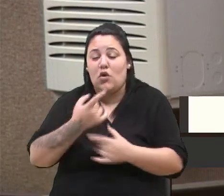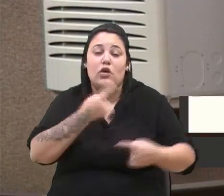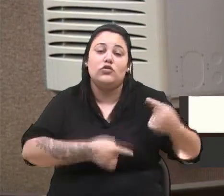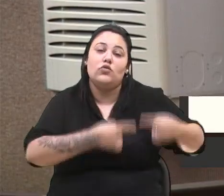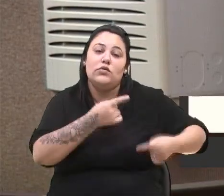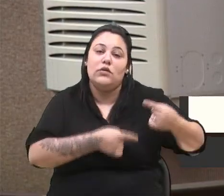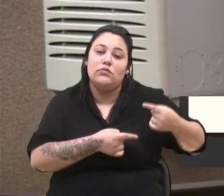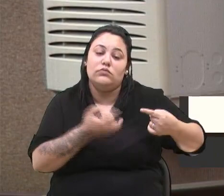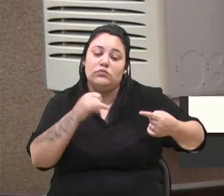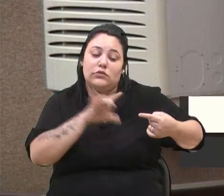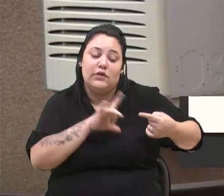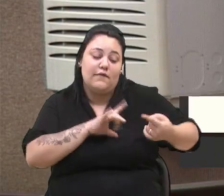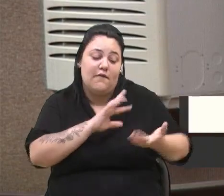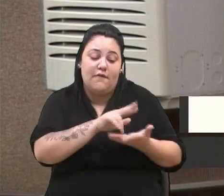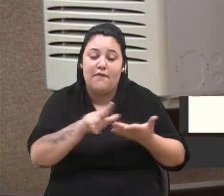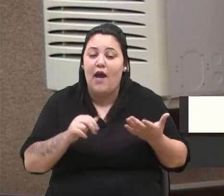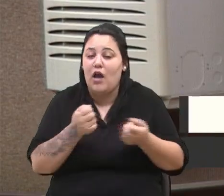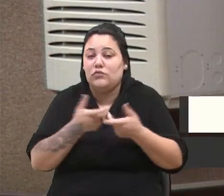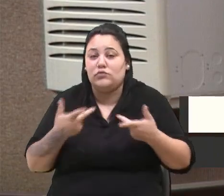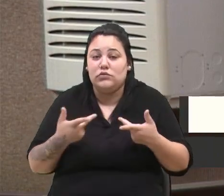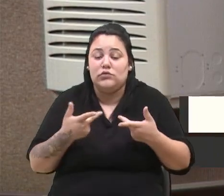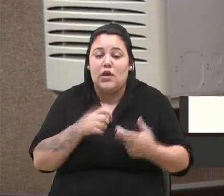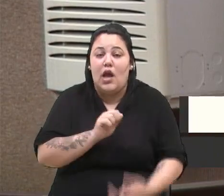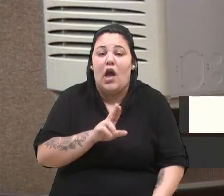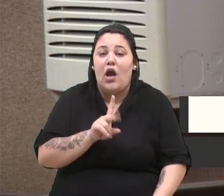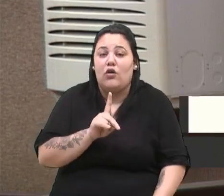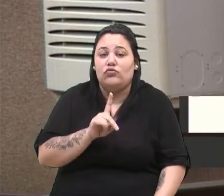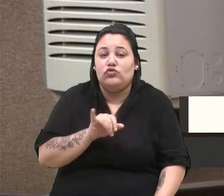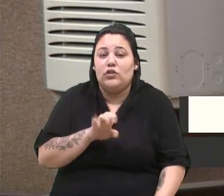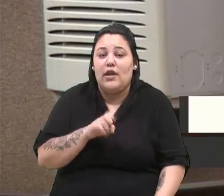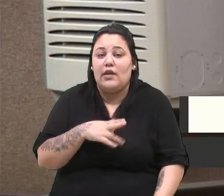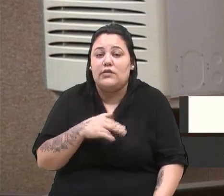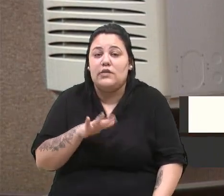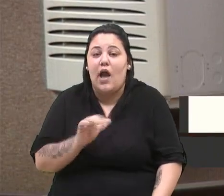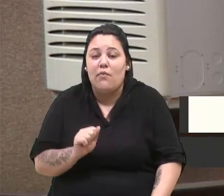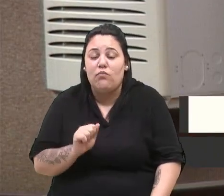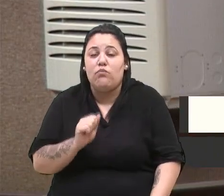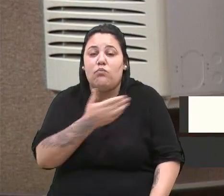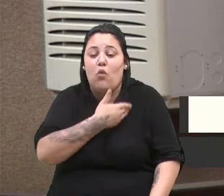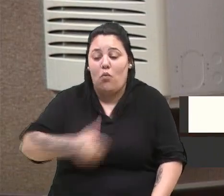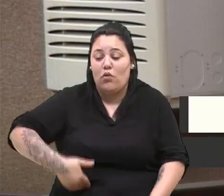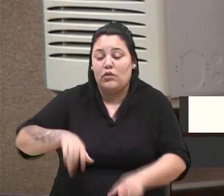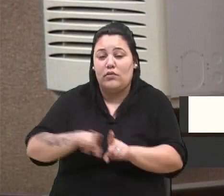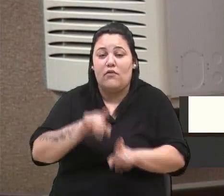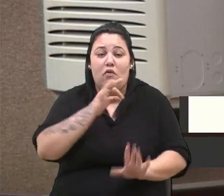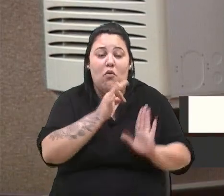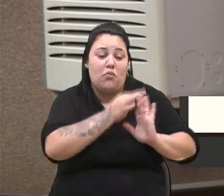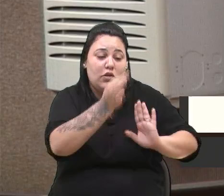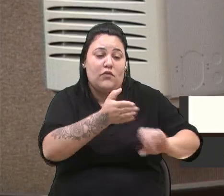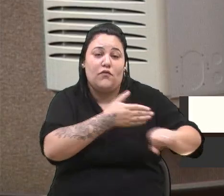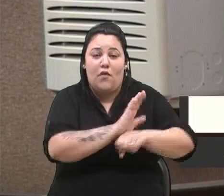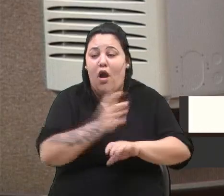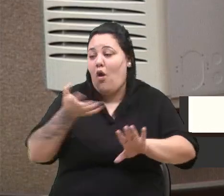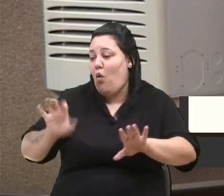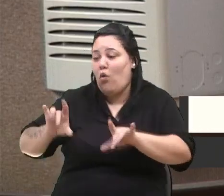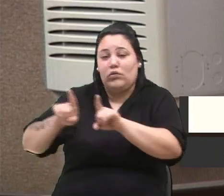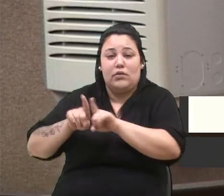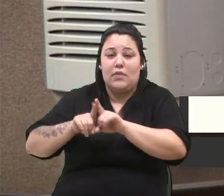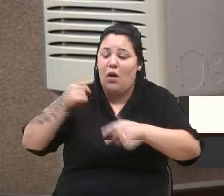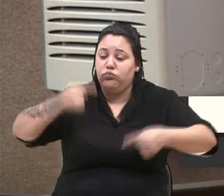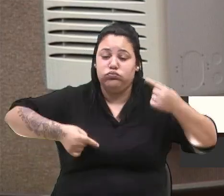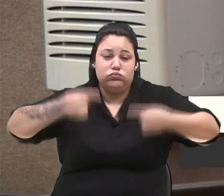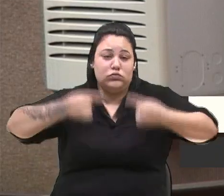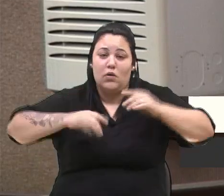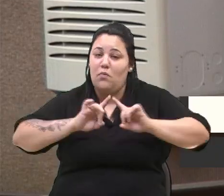a uma série de audiências públicas, onde teve posições favoráveis, posições contrárias, mas esse é o